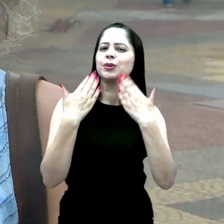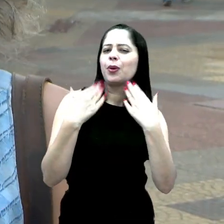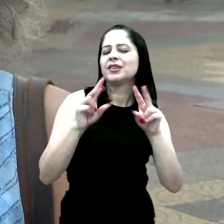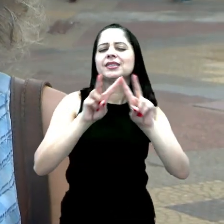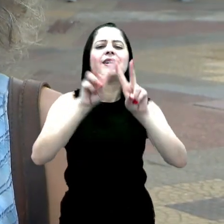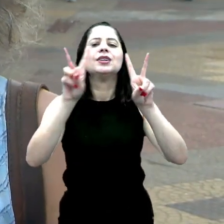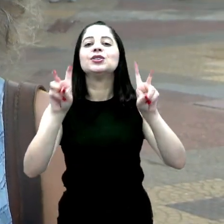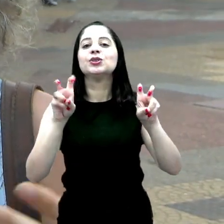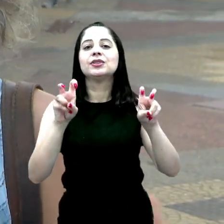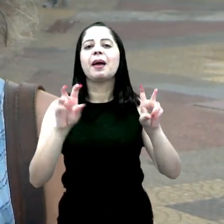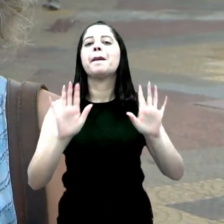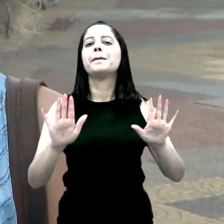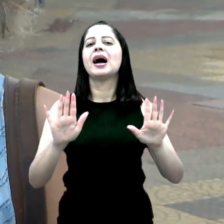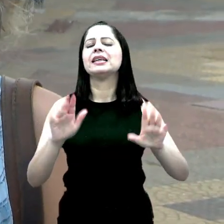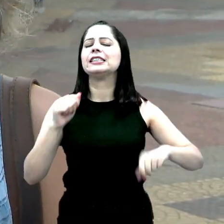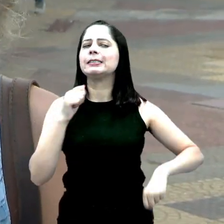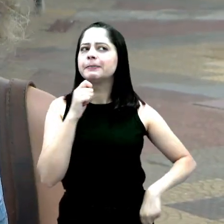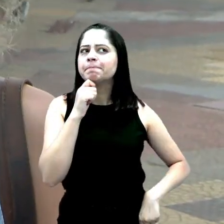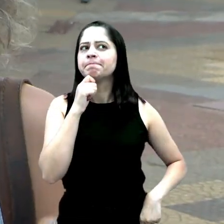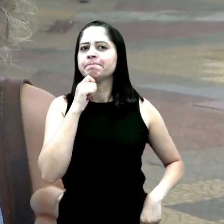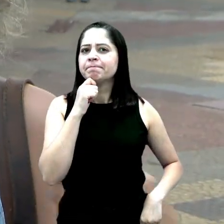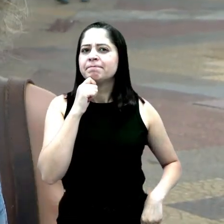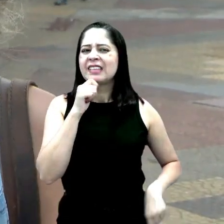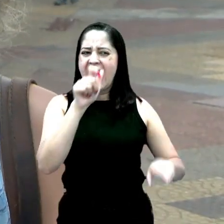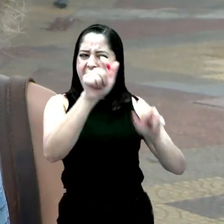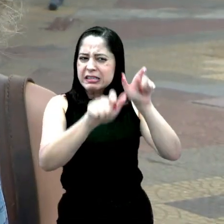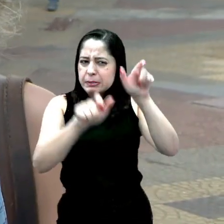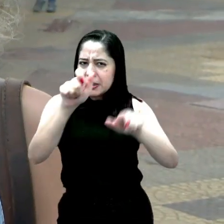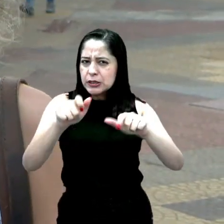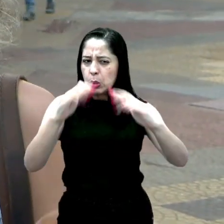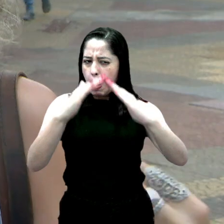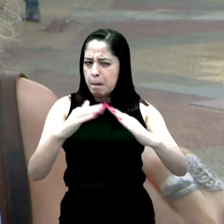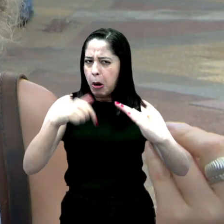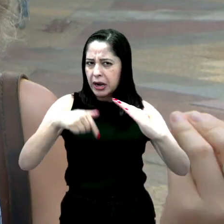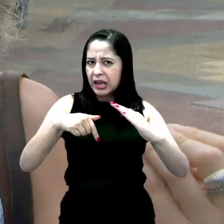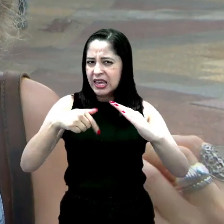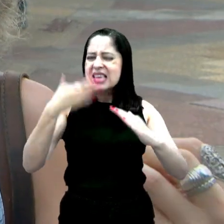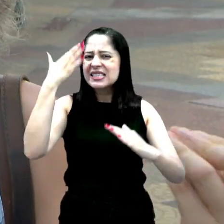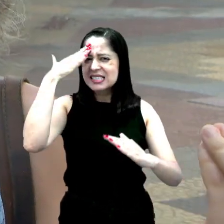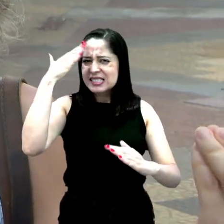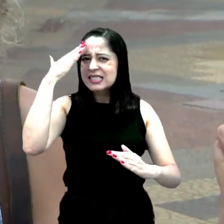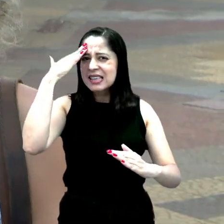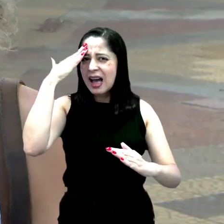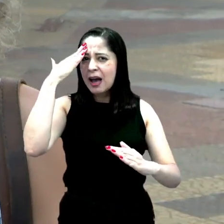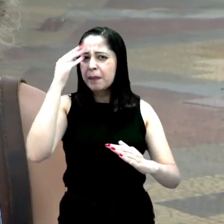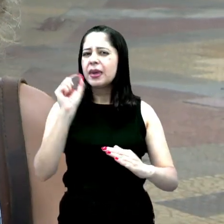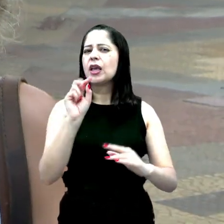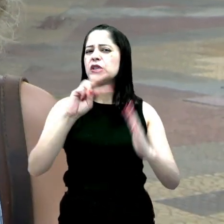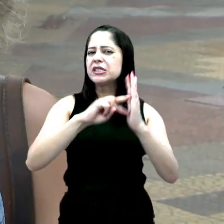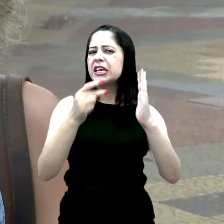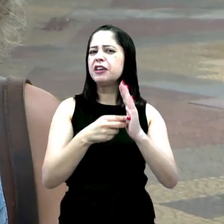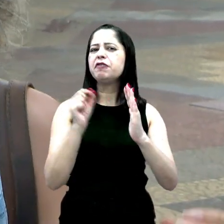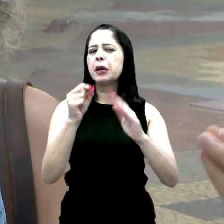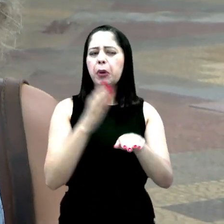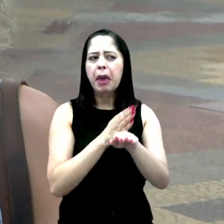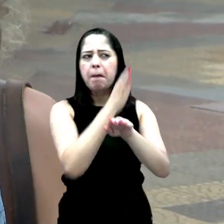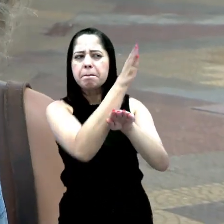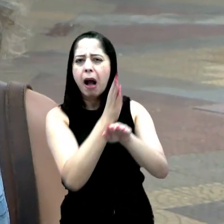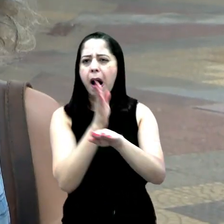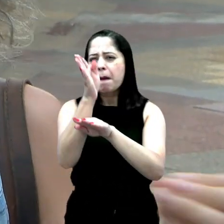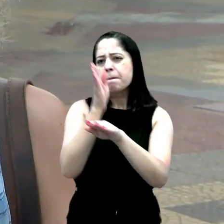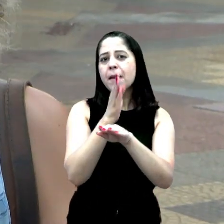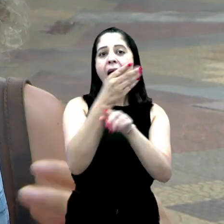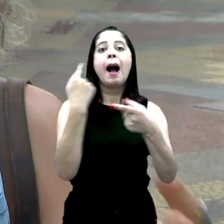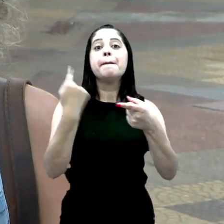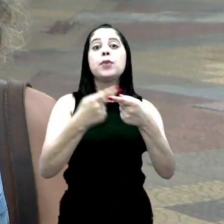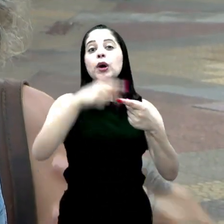a favor, é uma situação que hoje o planeta está vivendo, os países estão enfrentando. É claro que tem todo esse pesar